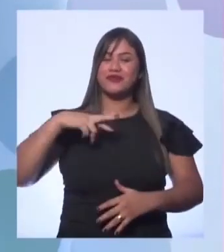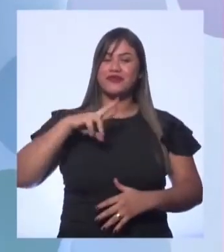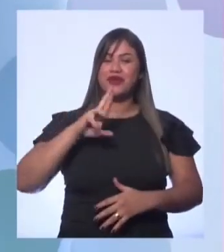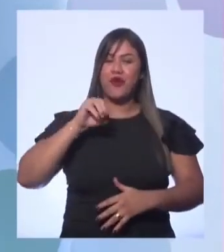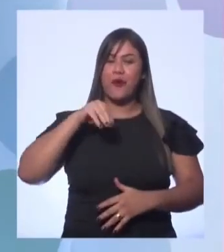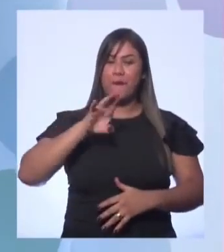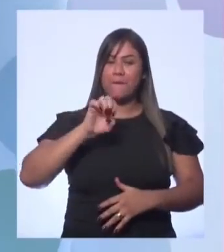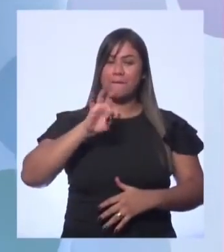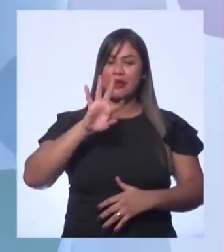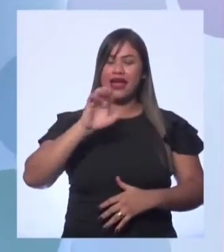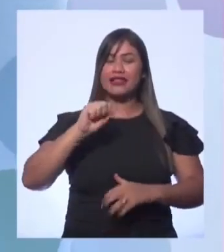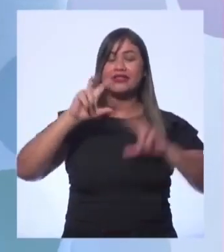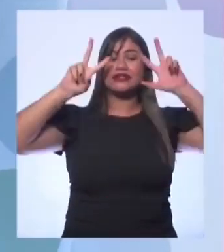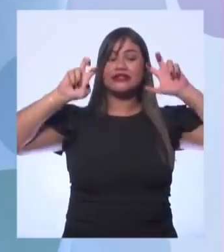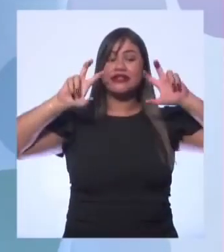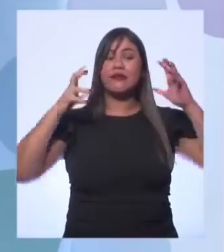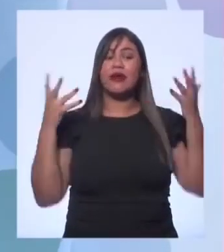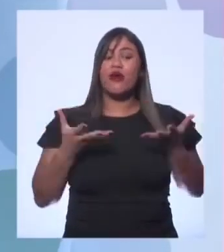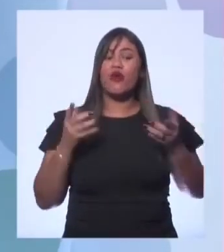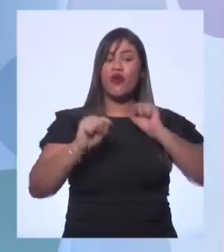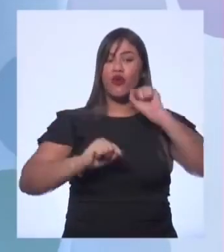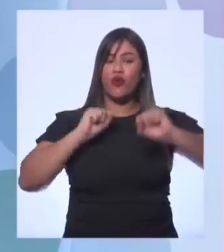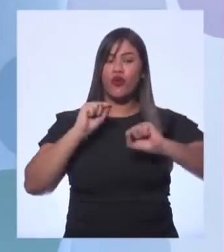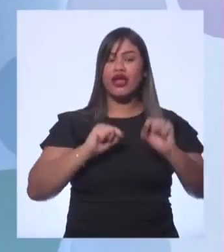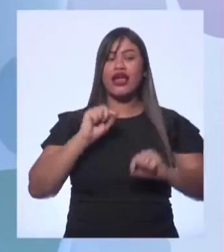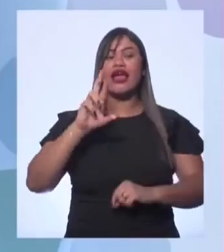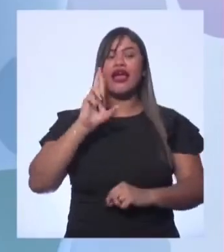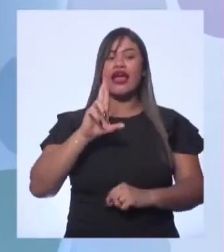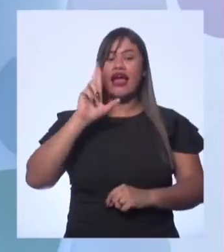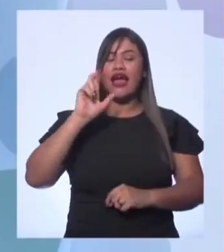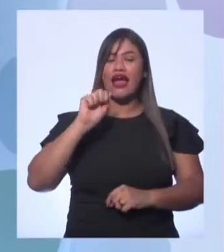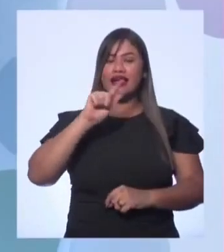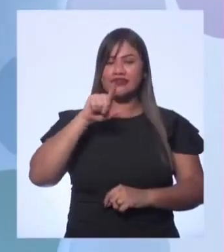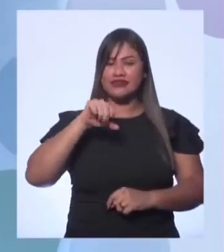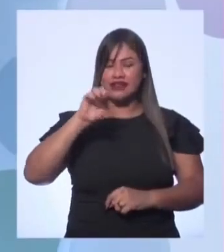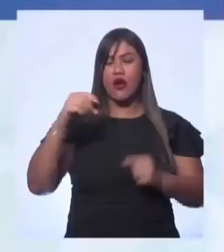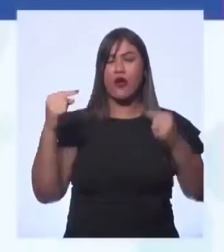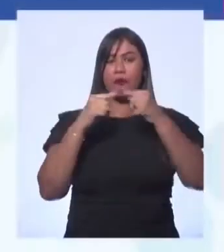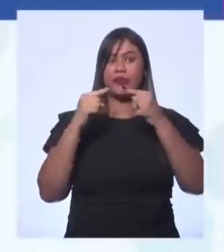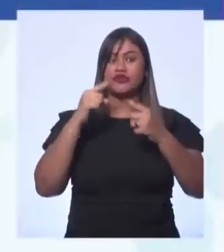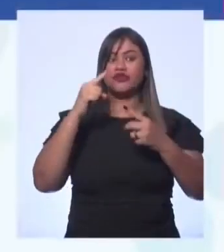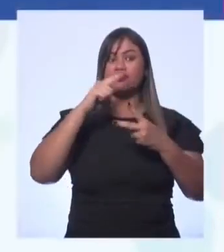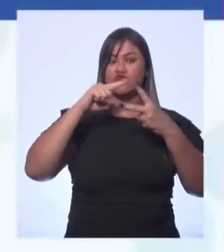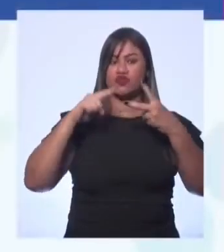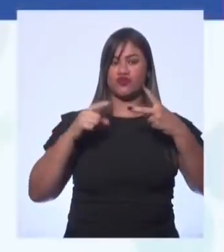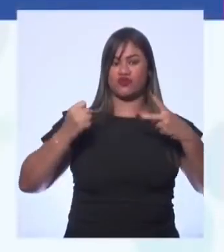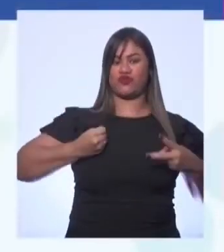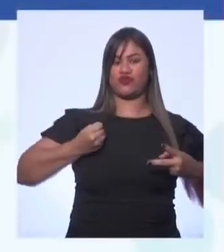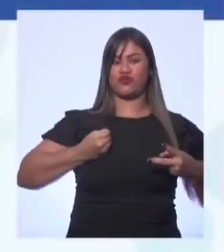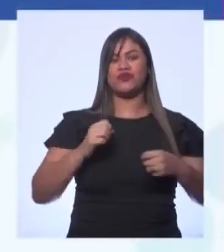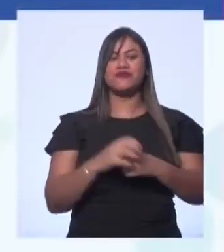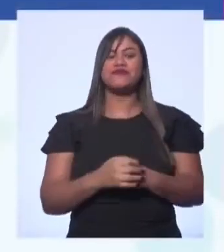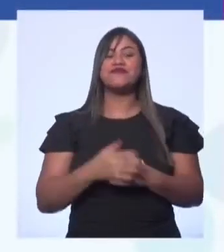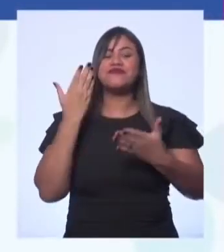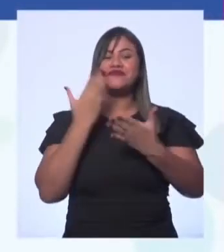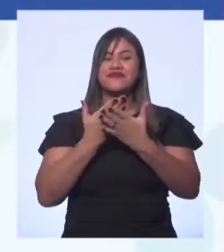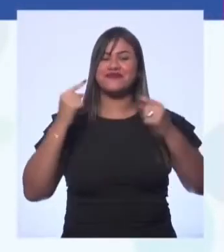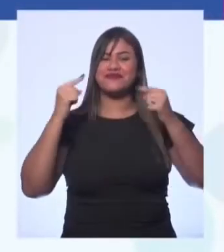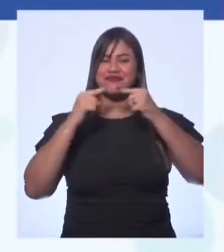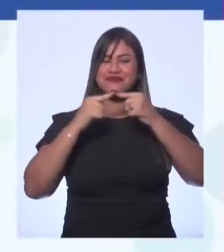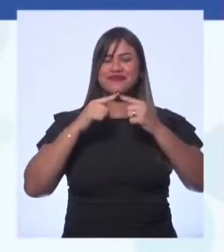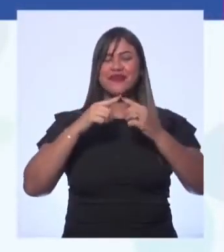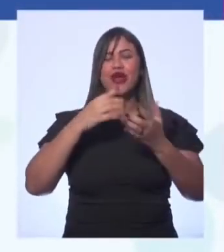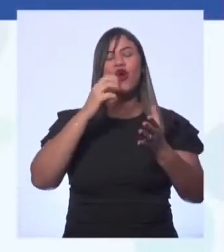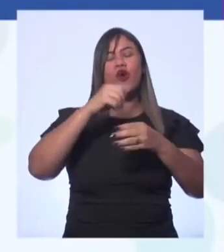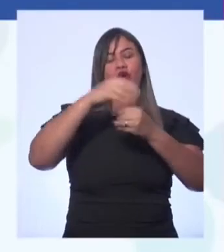Roberta e o tema da nossa aula de hoje é razões entre duas grandezas. Isso mesmo. Essa aula faz parte do material